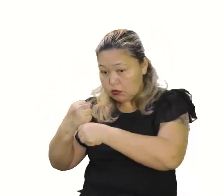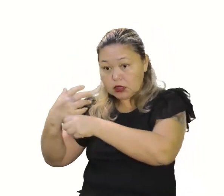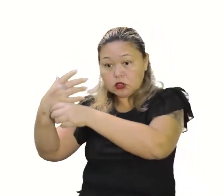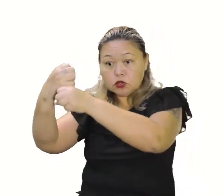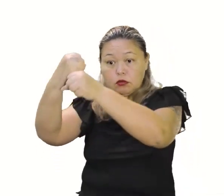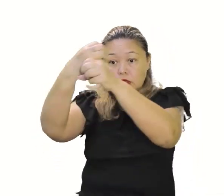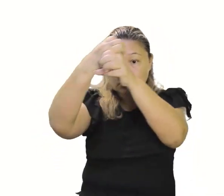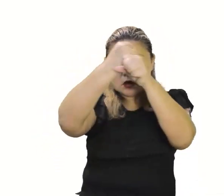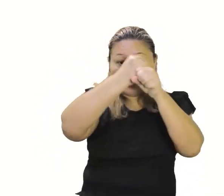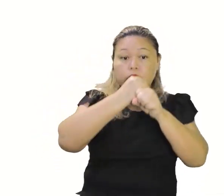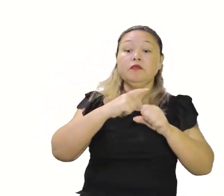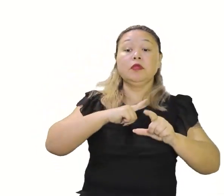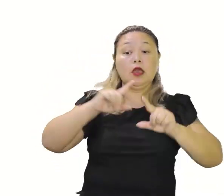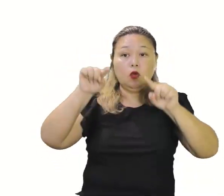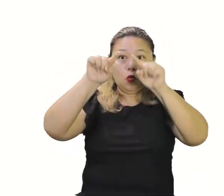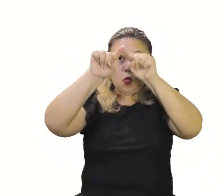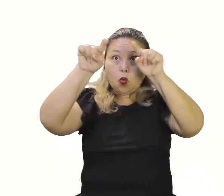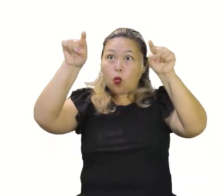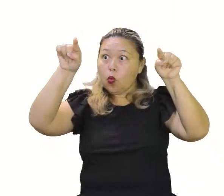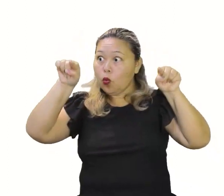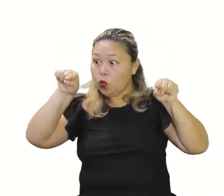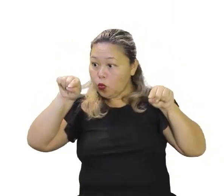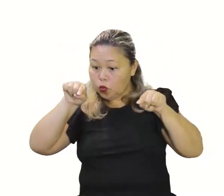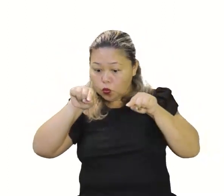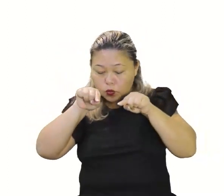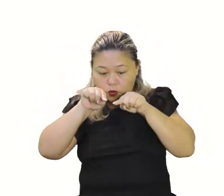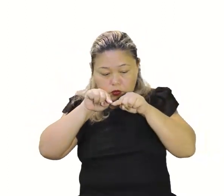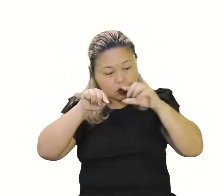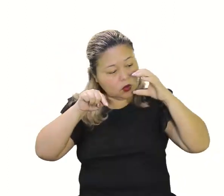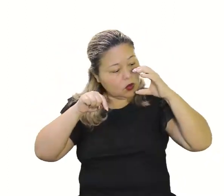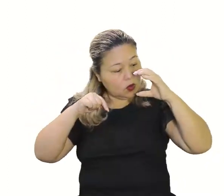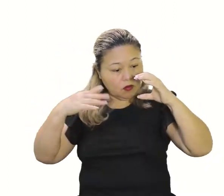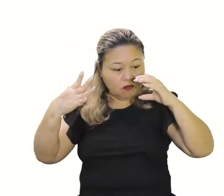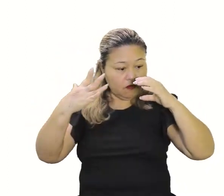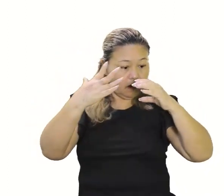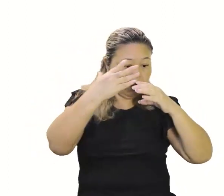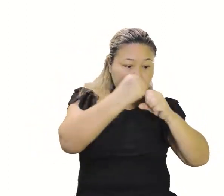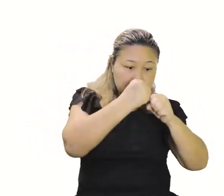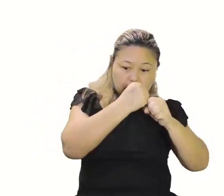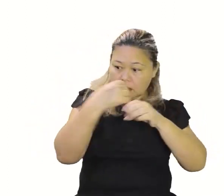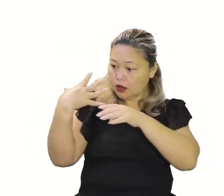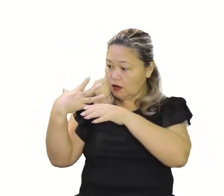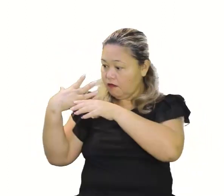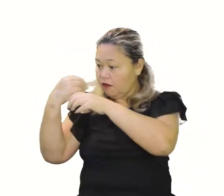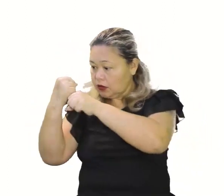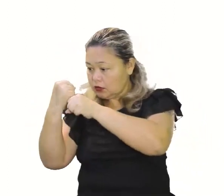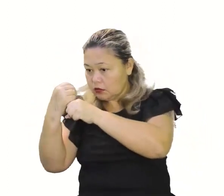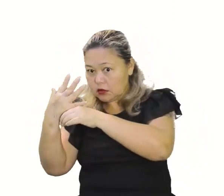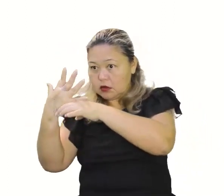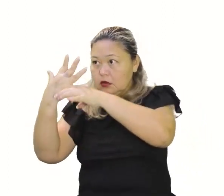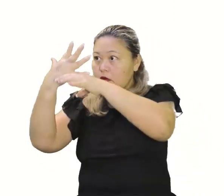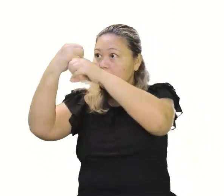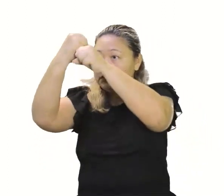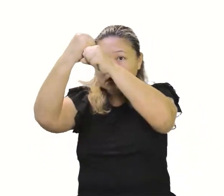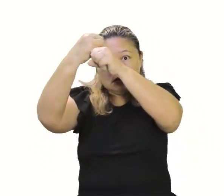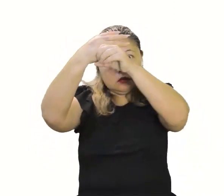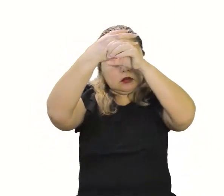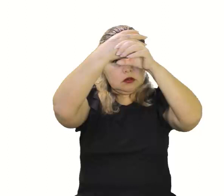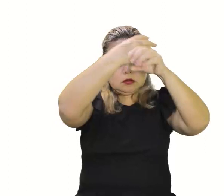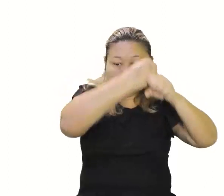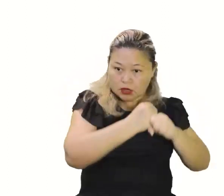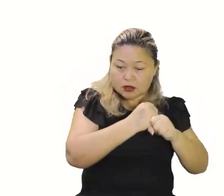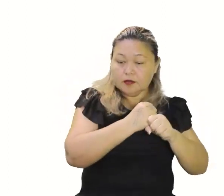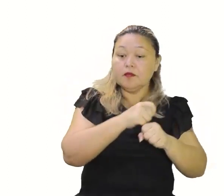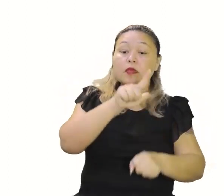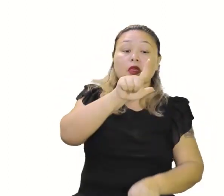tenho um quadrado, eu sei que somando todos os lados, né, um lado x, outro lado x, outro